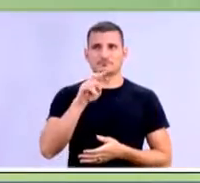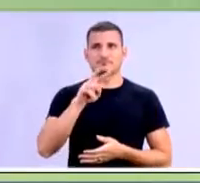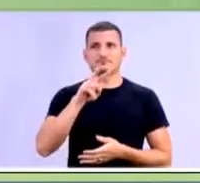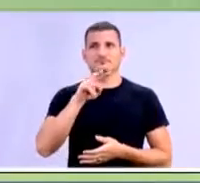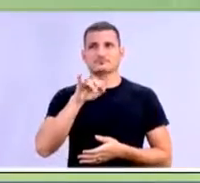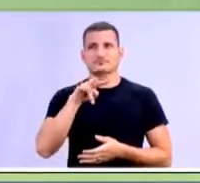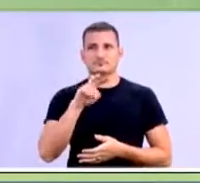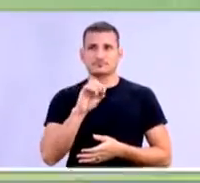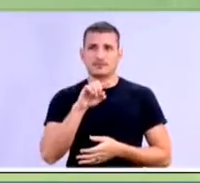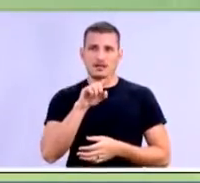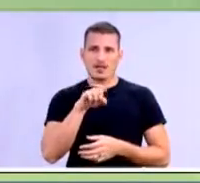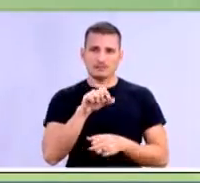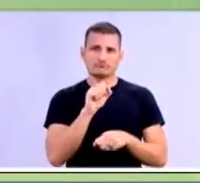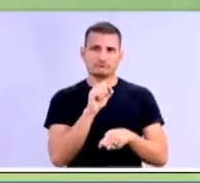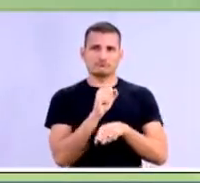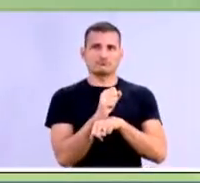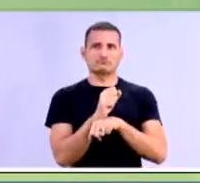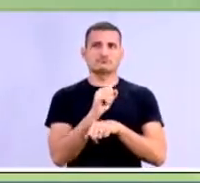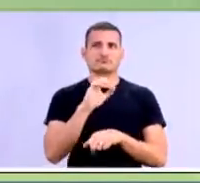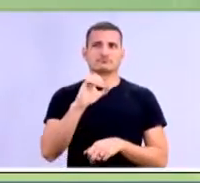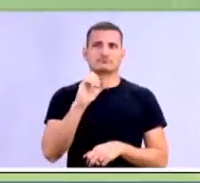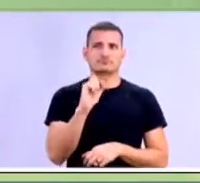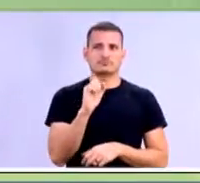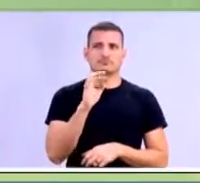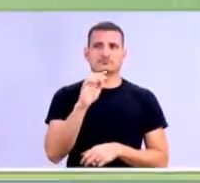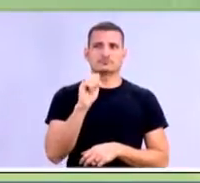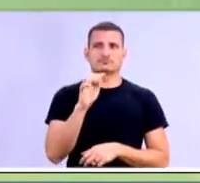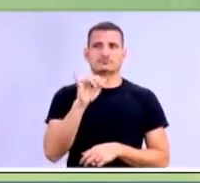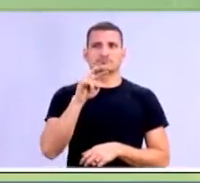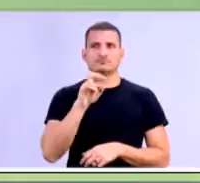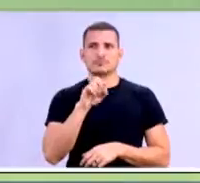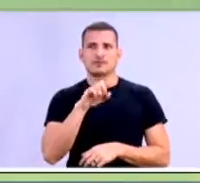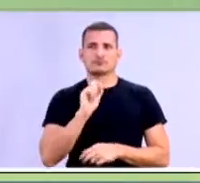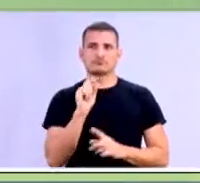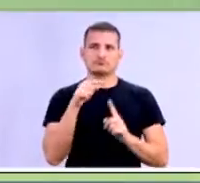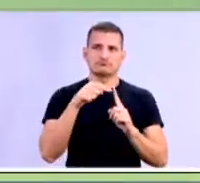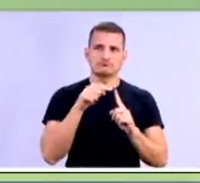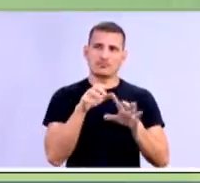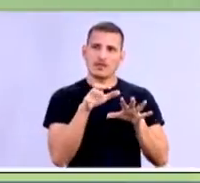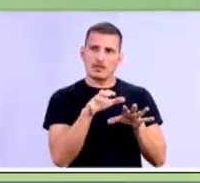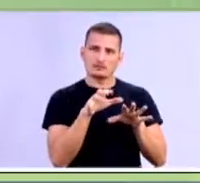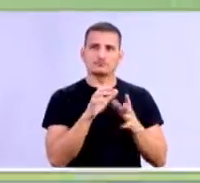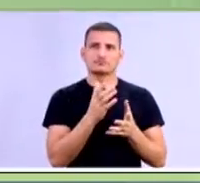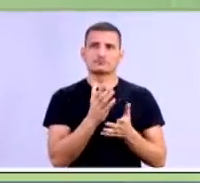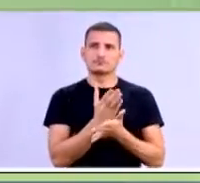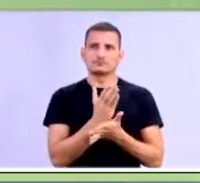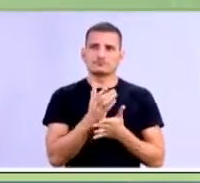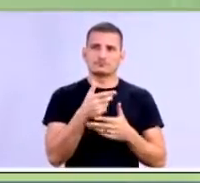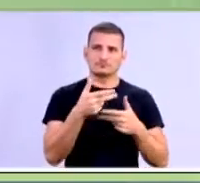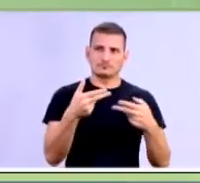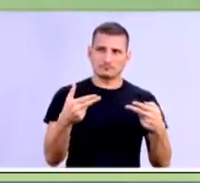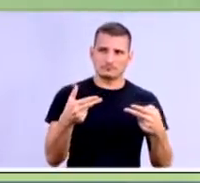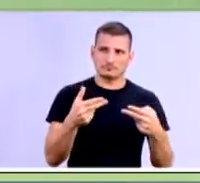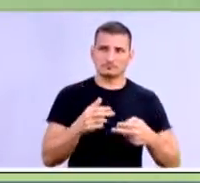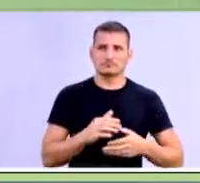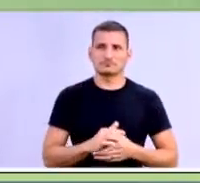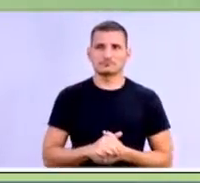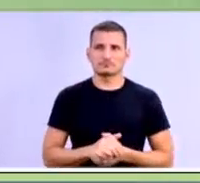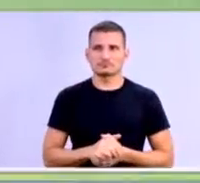estático, ou seja, por apontar características sobre um determinado